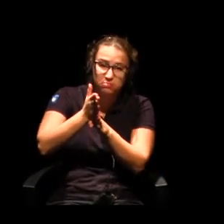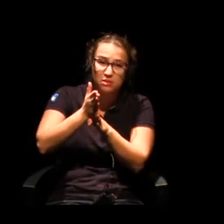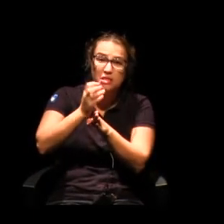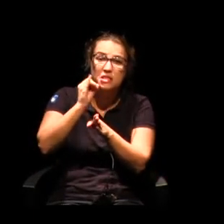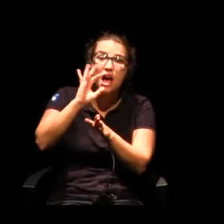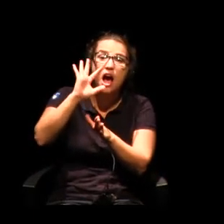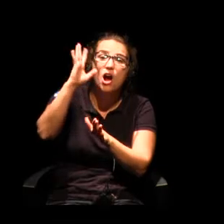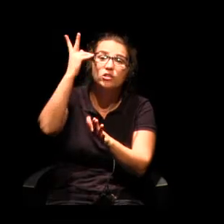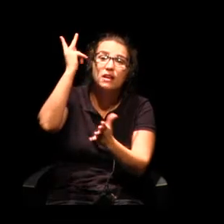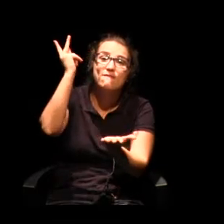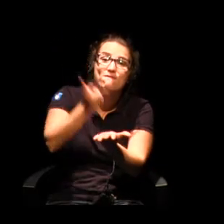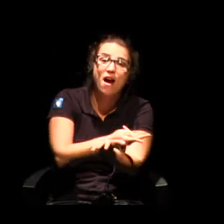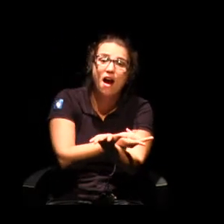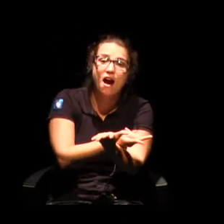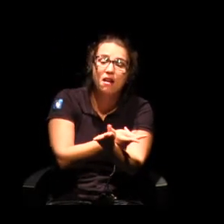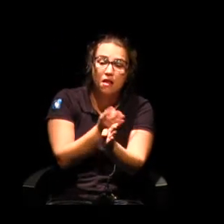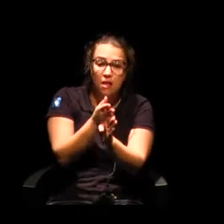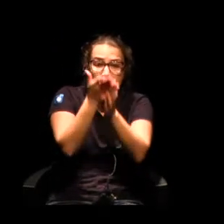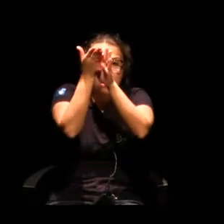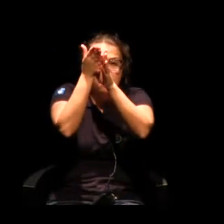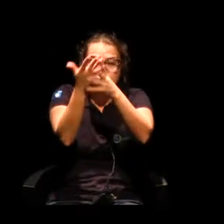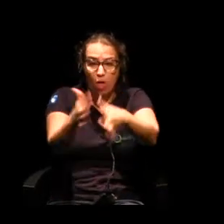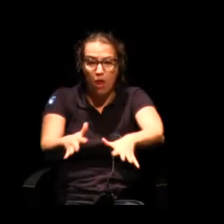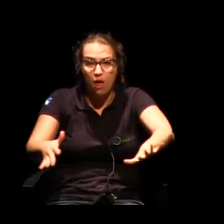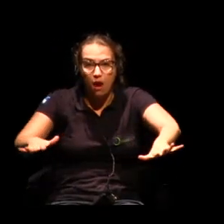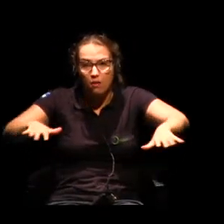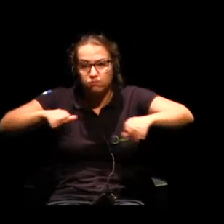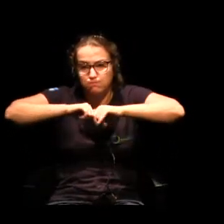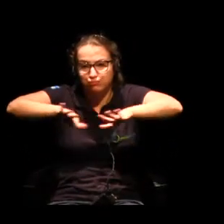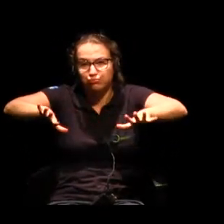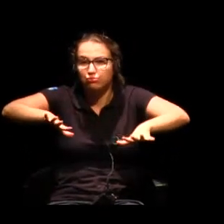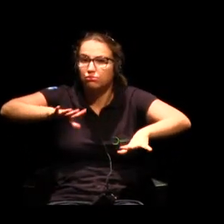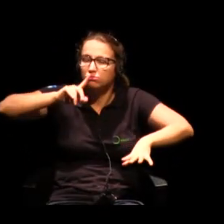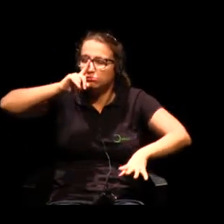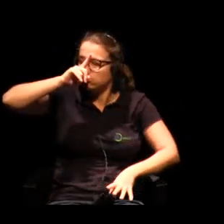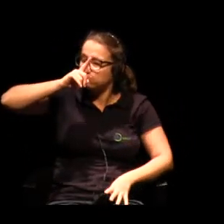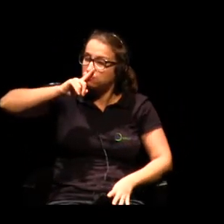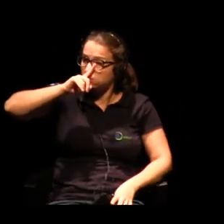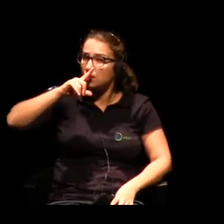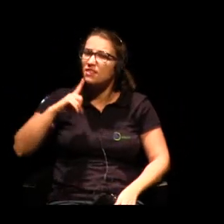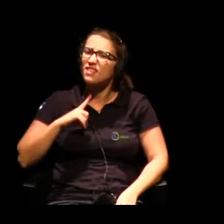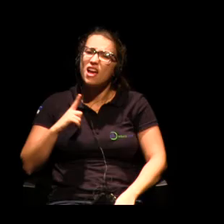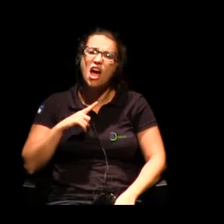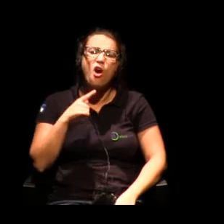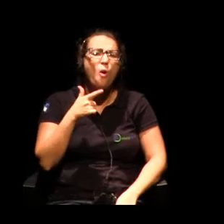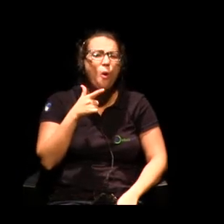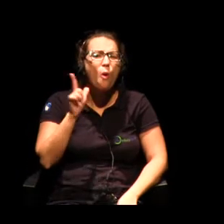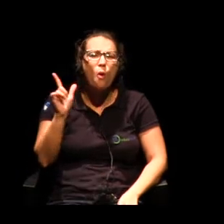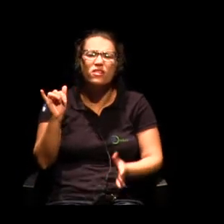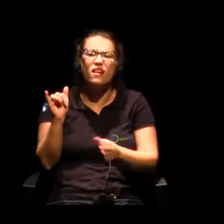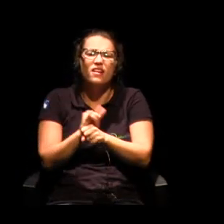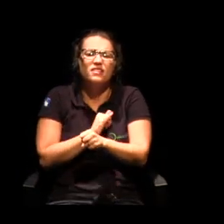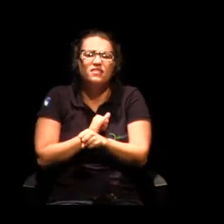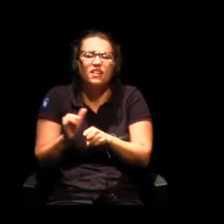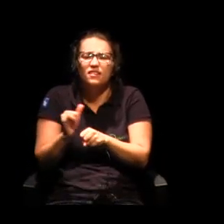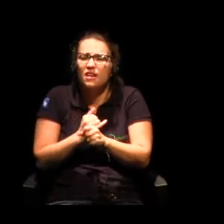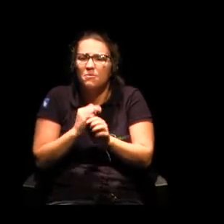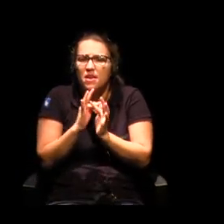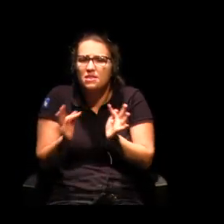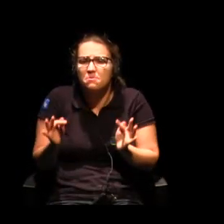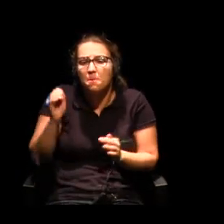eles falham, há uma falha catastrófica. Então, queríamos outras abordagens e também mais